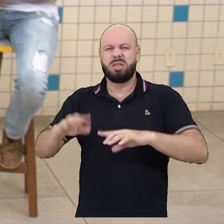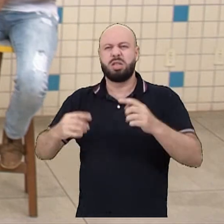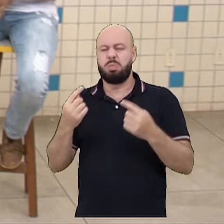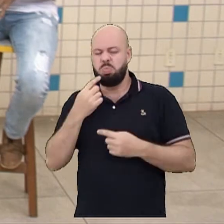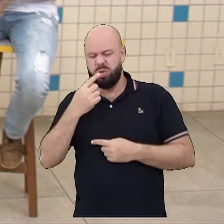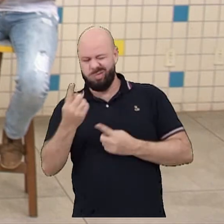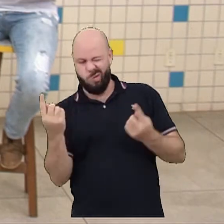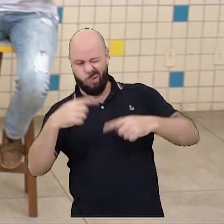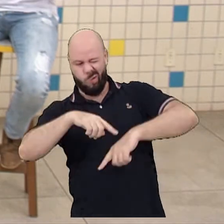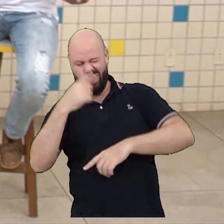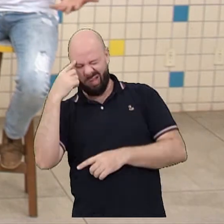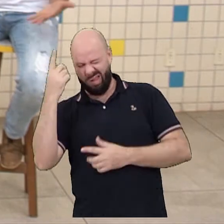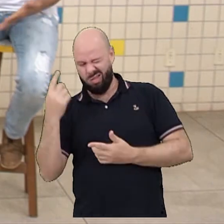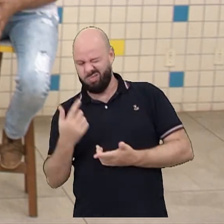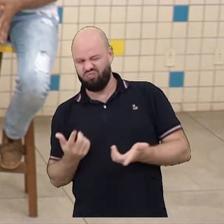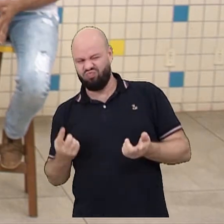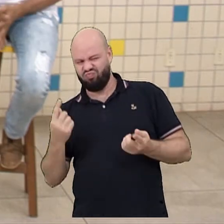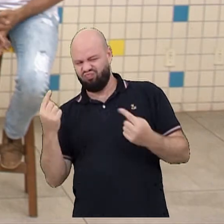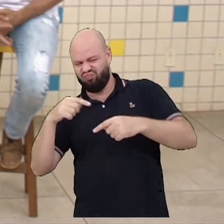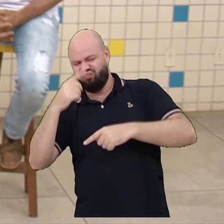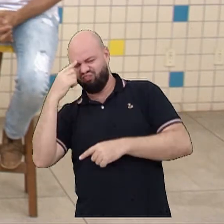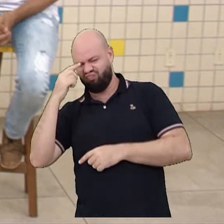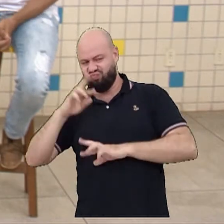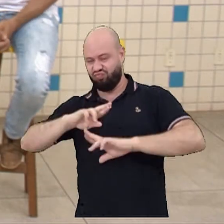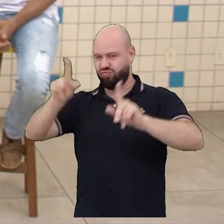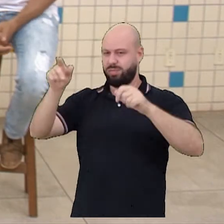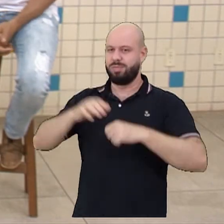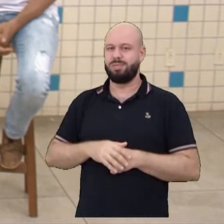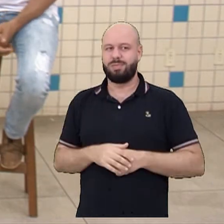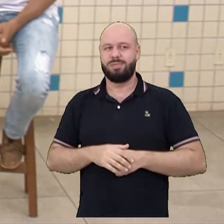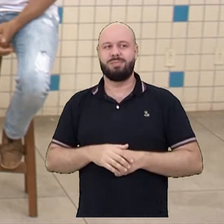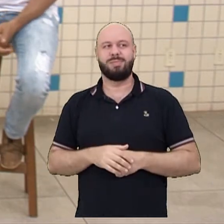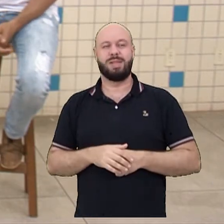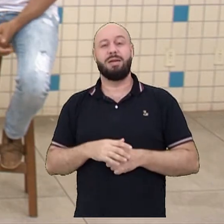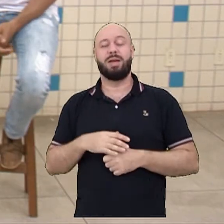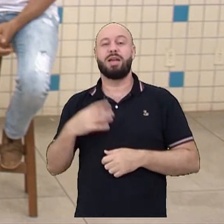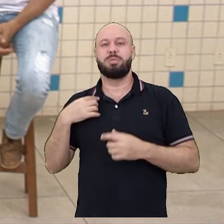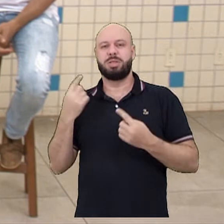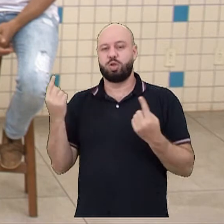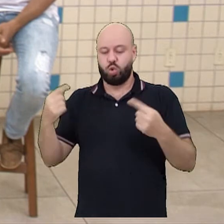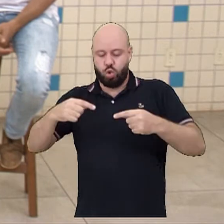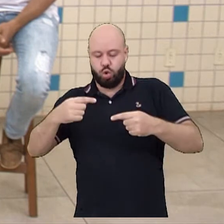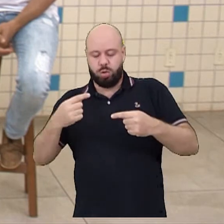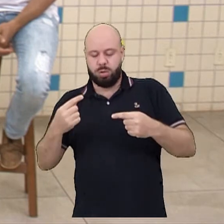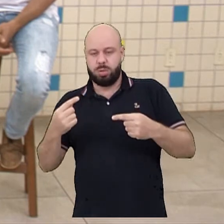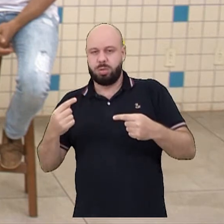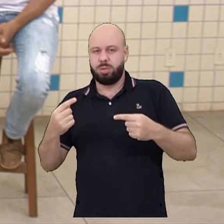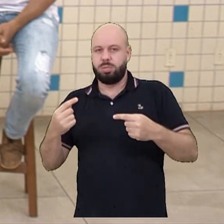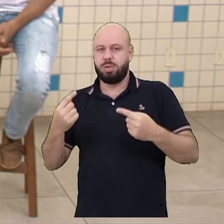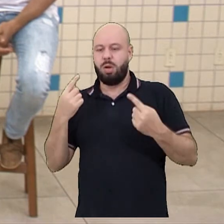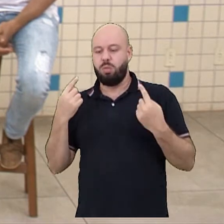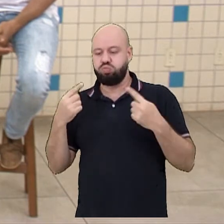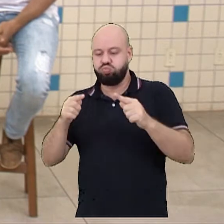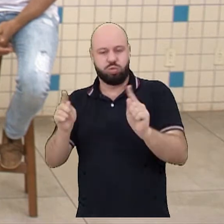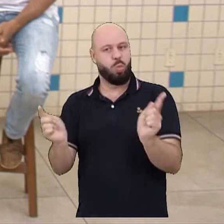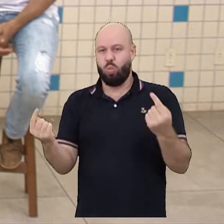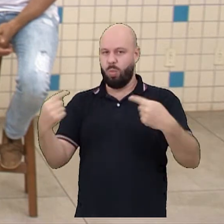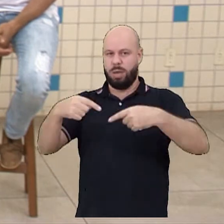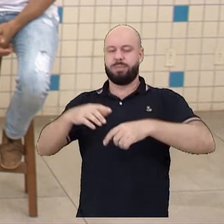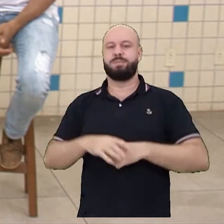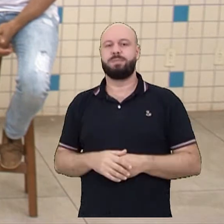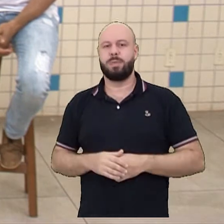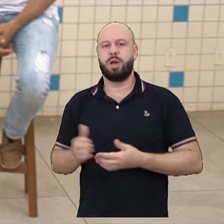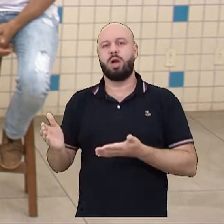quando você contrasta ideias, enfim. Né? Então, é da ideia de oposição, né? Então, nós temos aqui